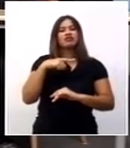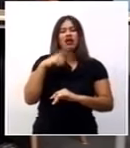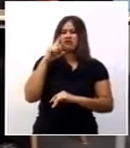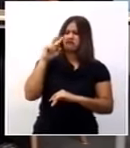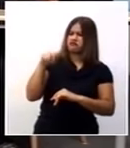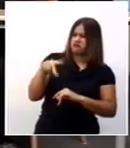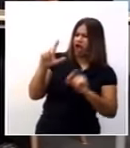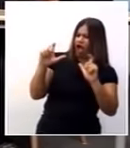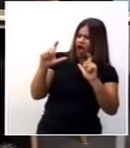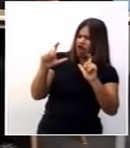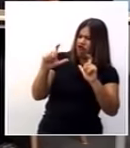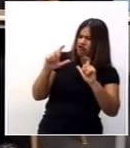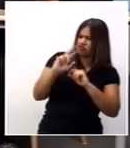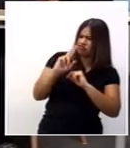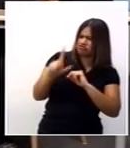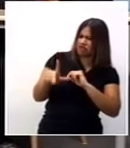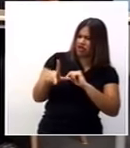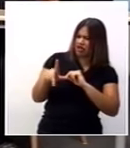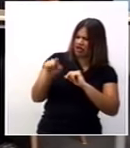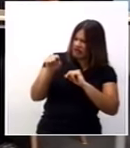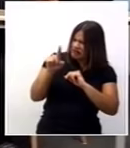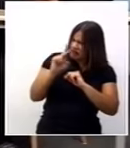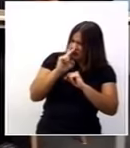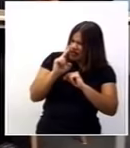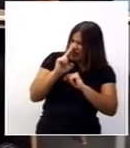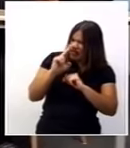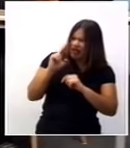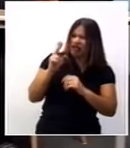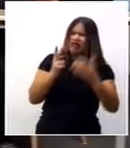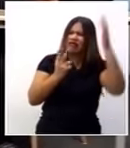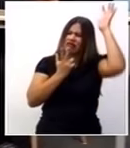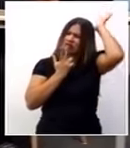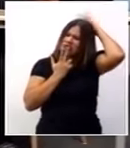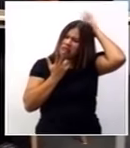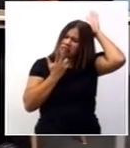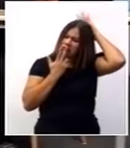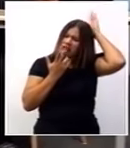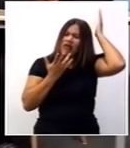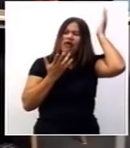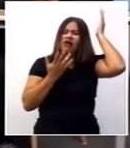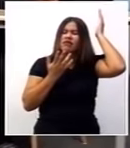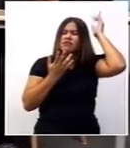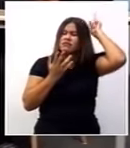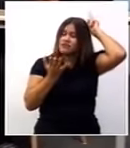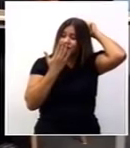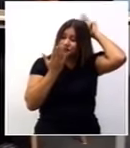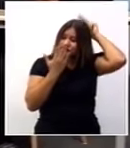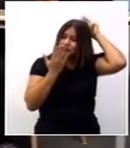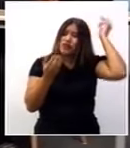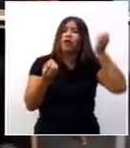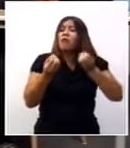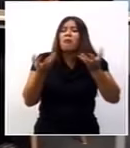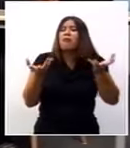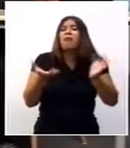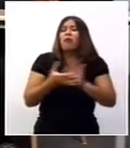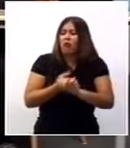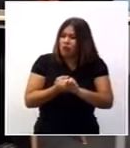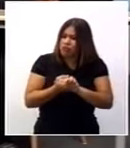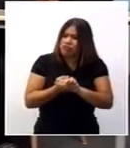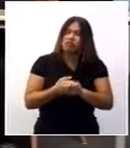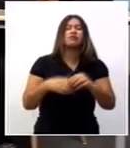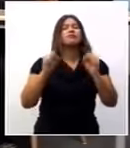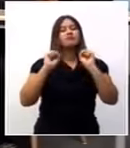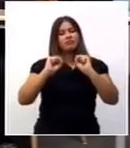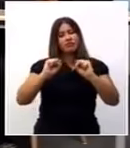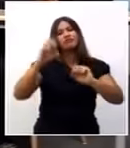foto diferente. Por que ela está vestida que nem uma índia? Aí a gente começa a fazer indagações, perguntas, questionamentos. Isso é um levantamento de uma fonte